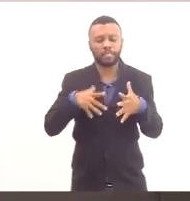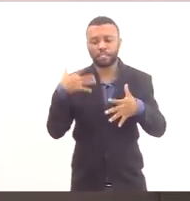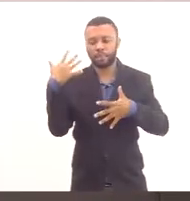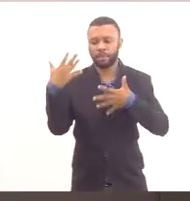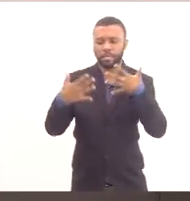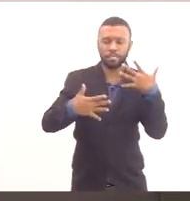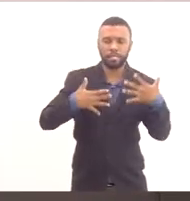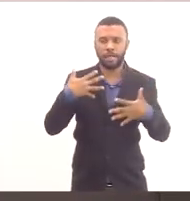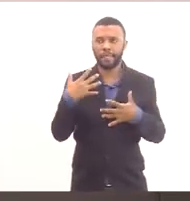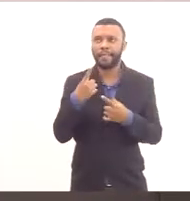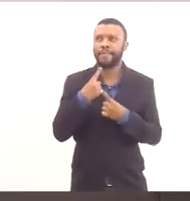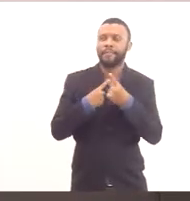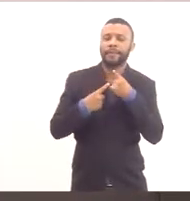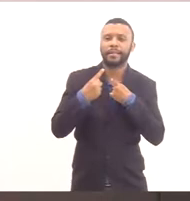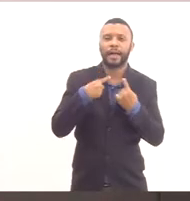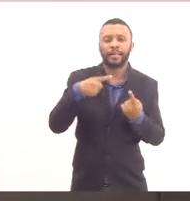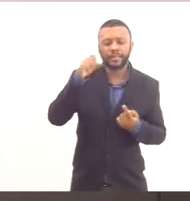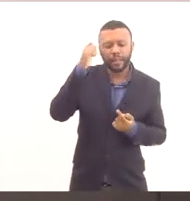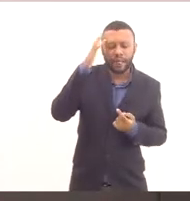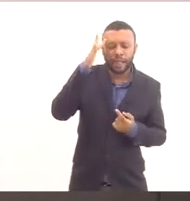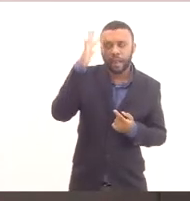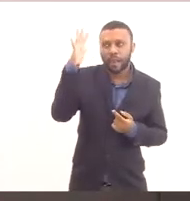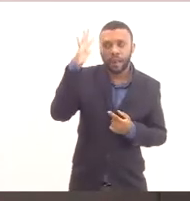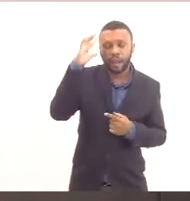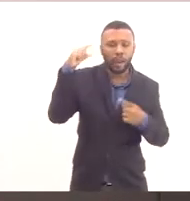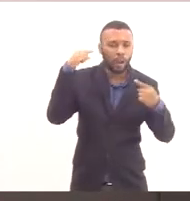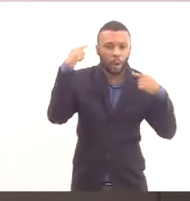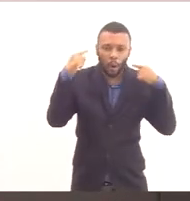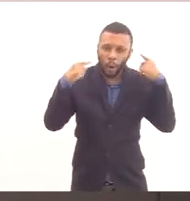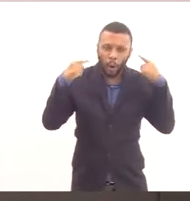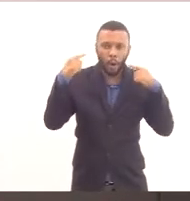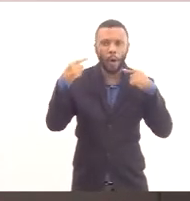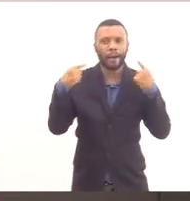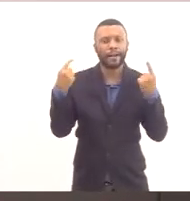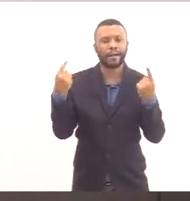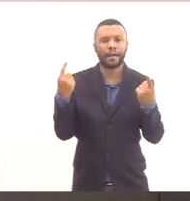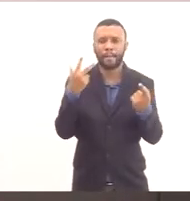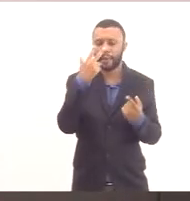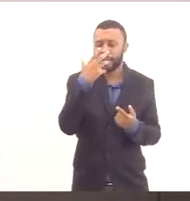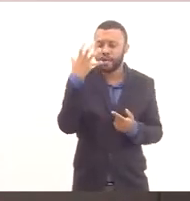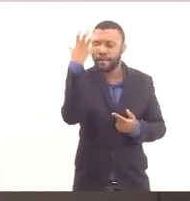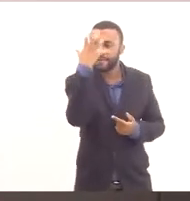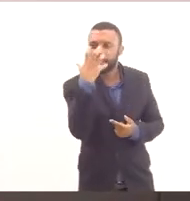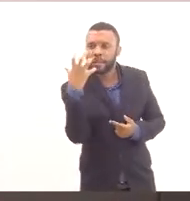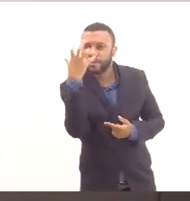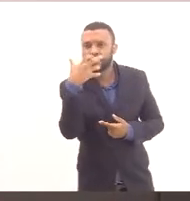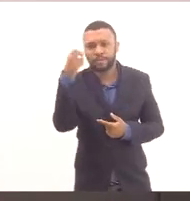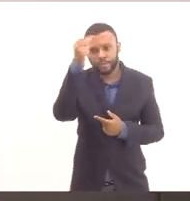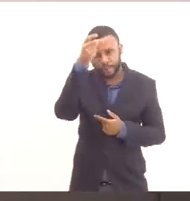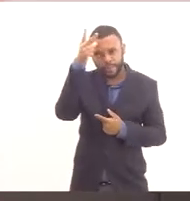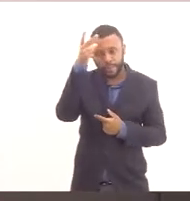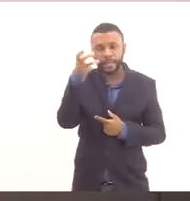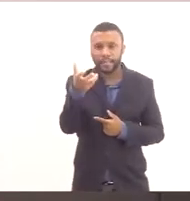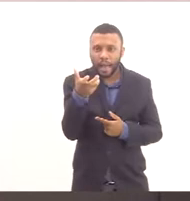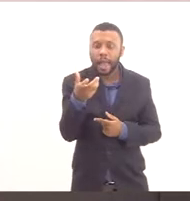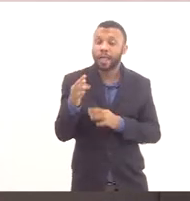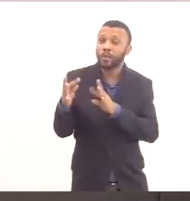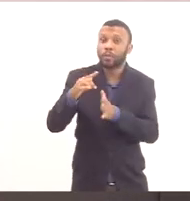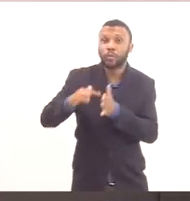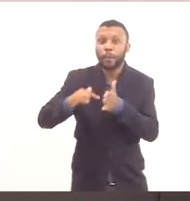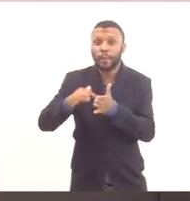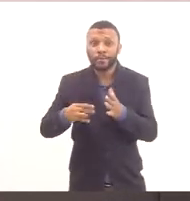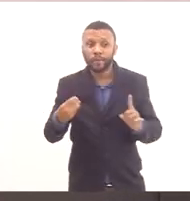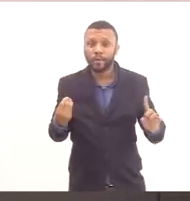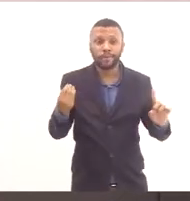essa vontade eu diria quase o fetiche do prefeito de querer entregar toda a documentação